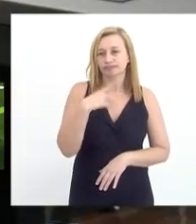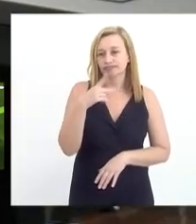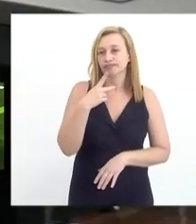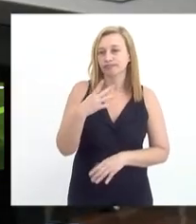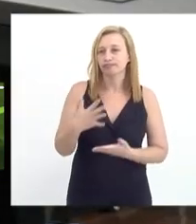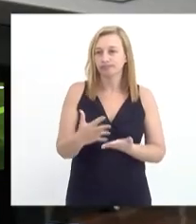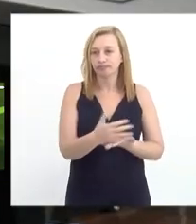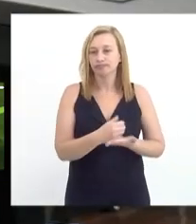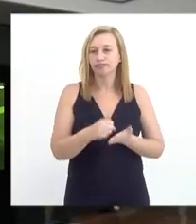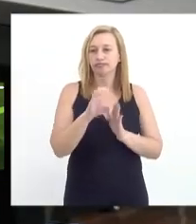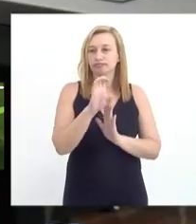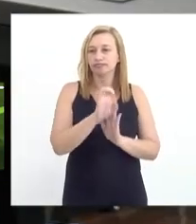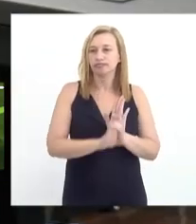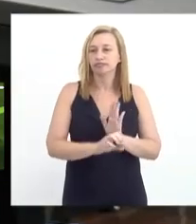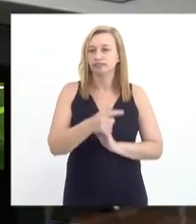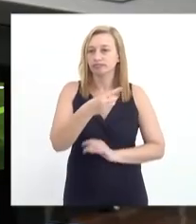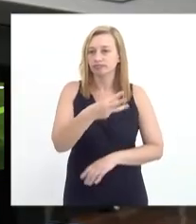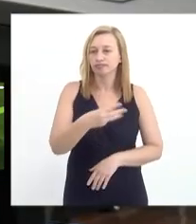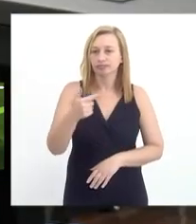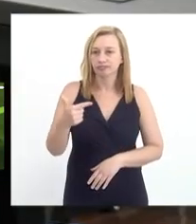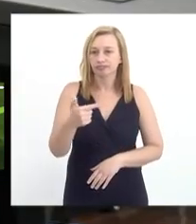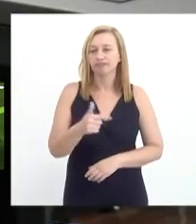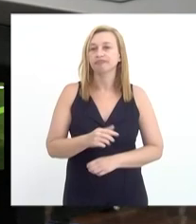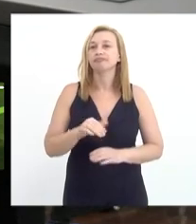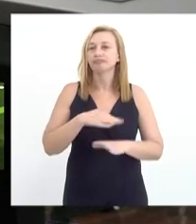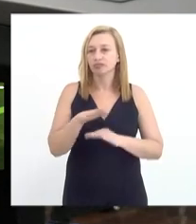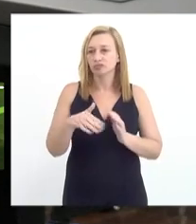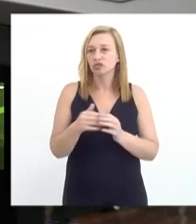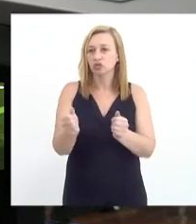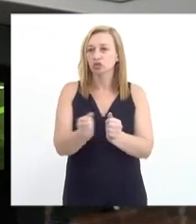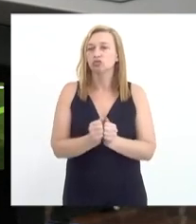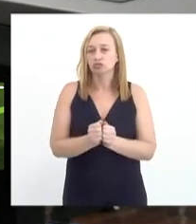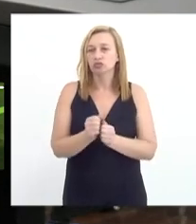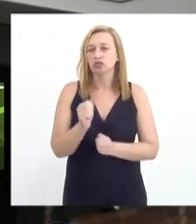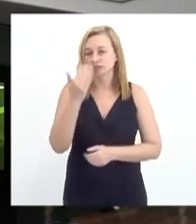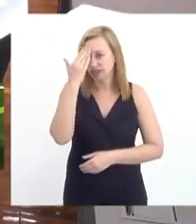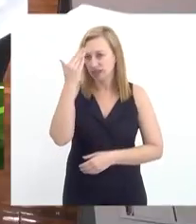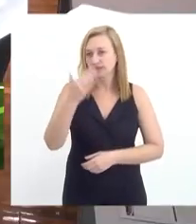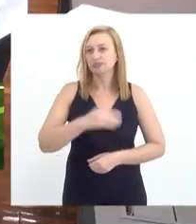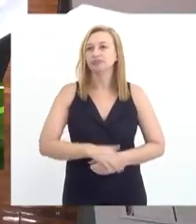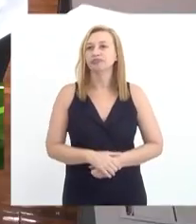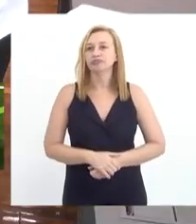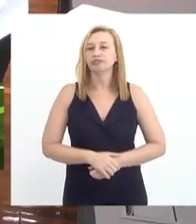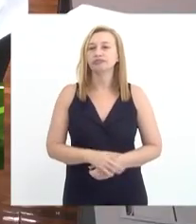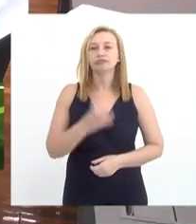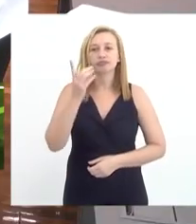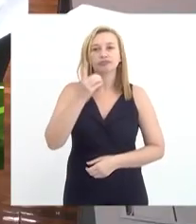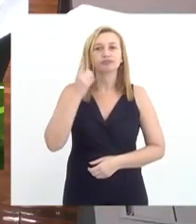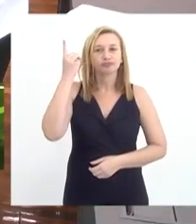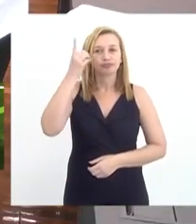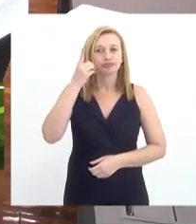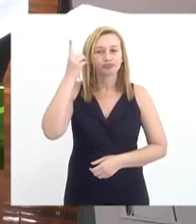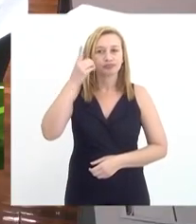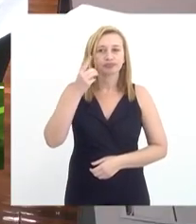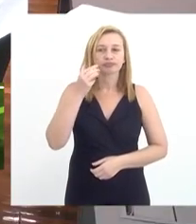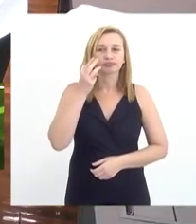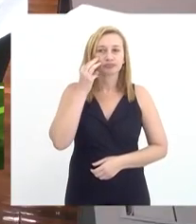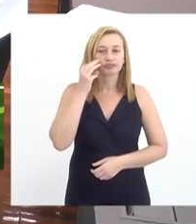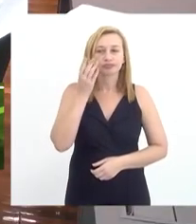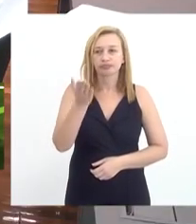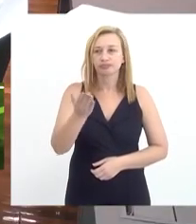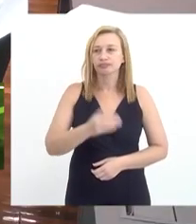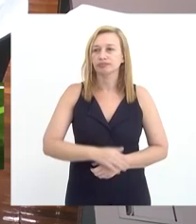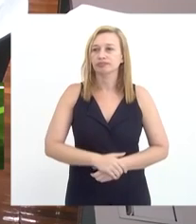acolhimento Da emenda 32 Nós vamos juntos Todas as emendas Serão acolhidas Obrigada Deputada Deputado Valdeck Por favor